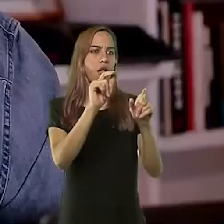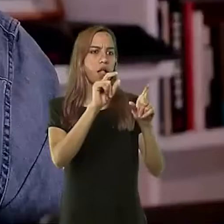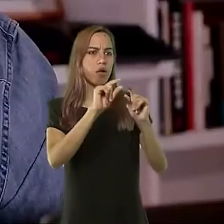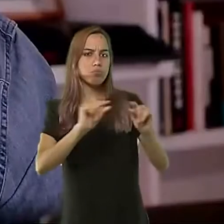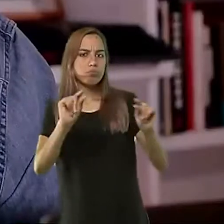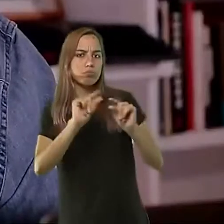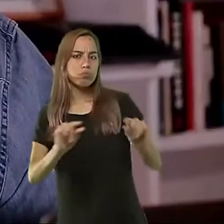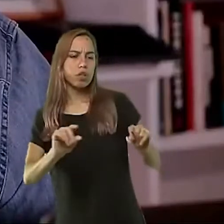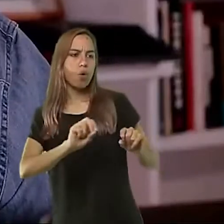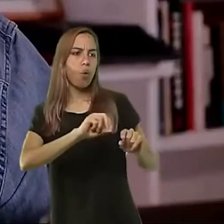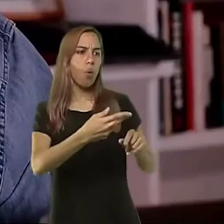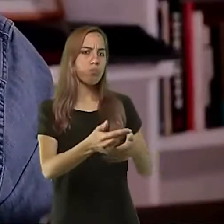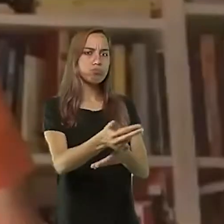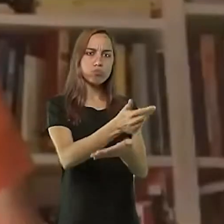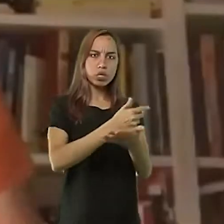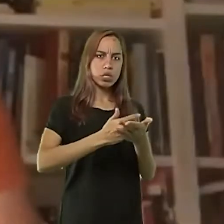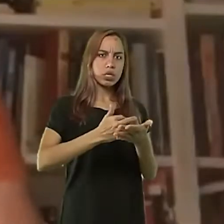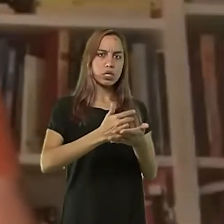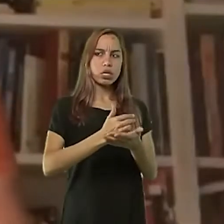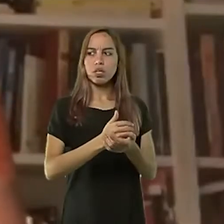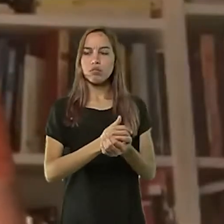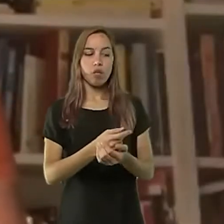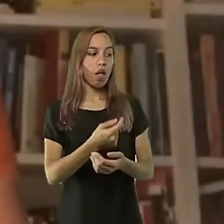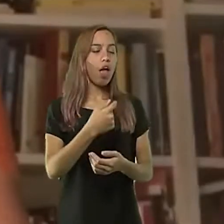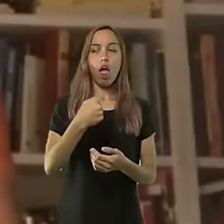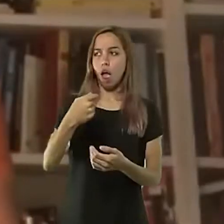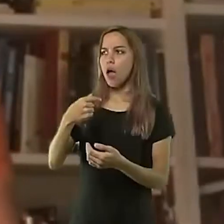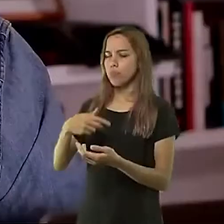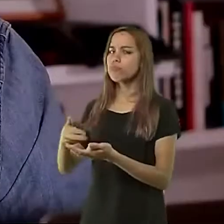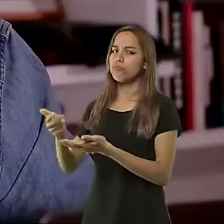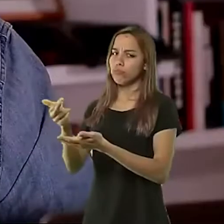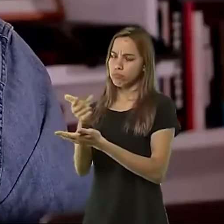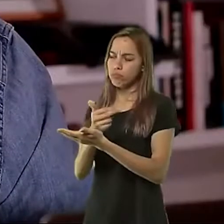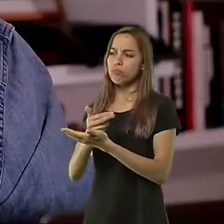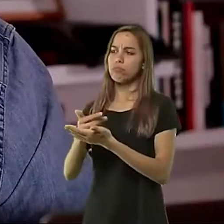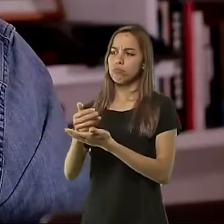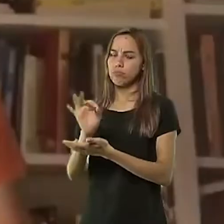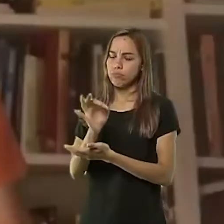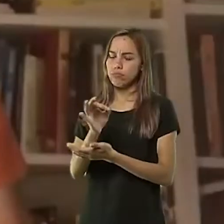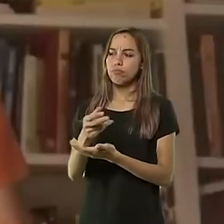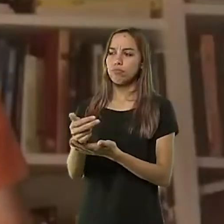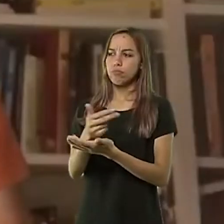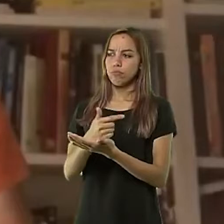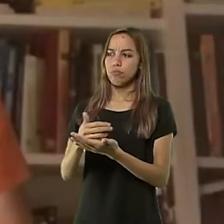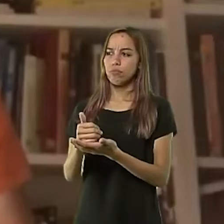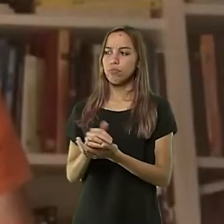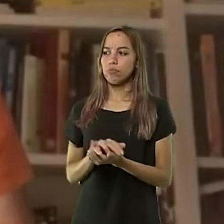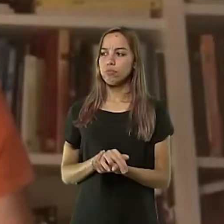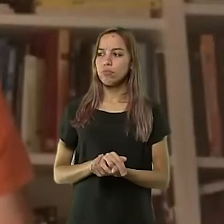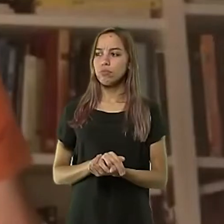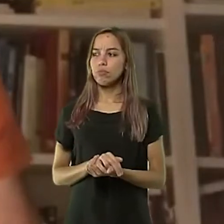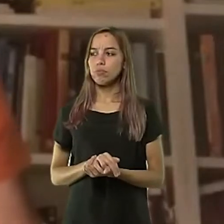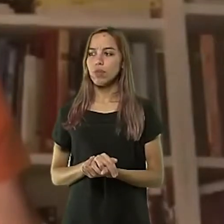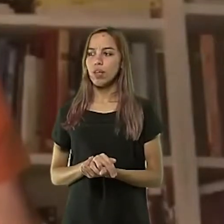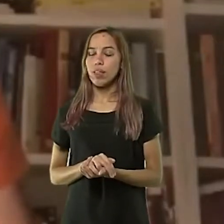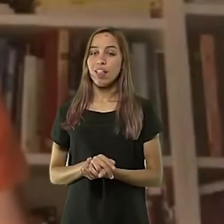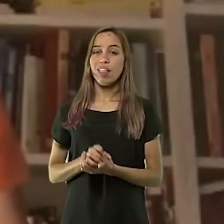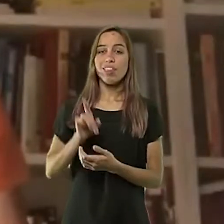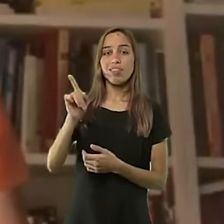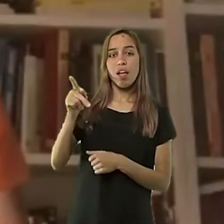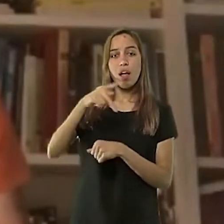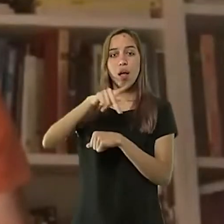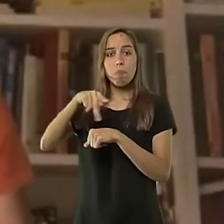a ilustração? Não, desenhava maioritariamente, ainda que em Portugal, na